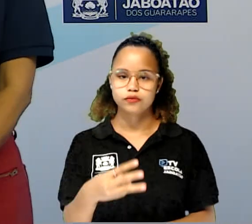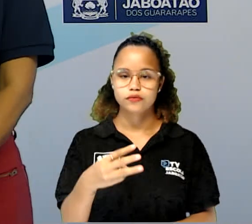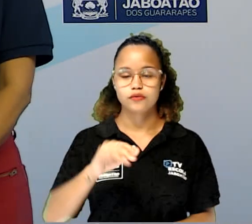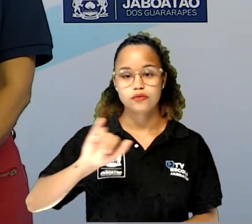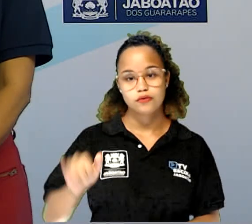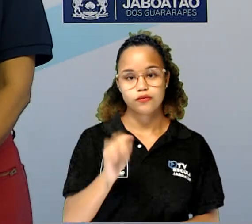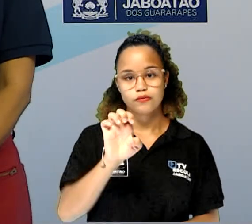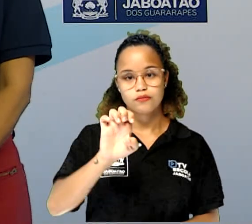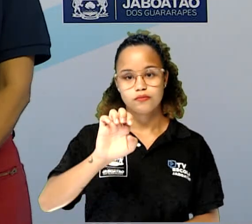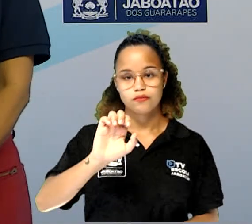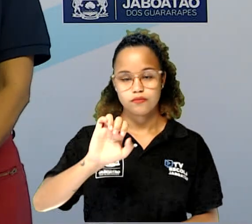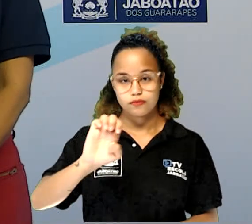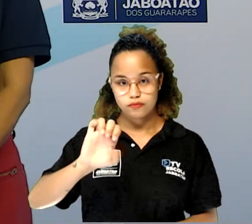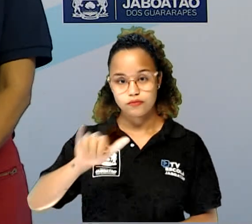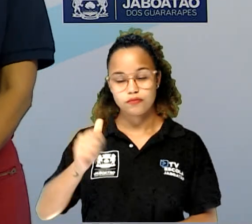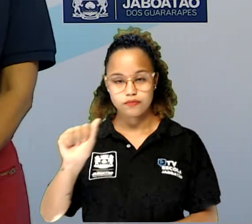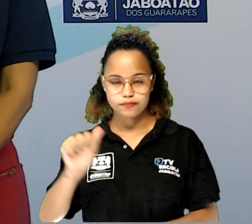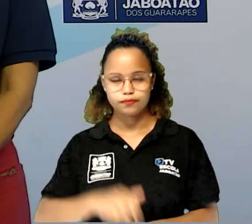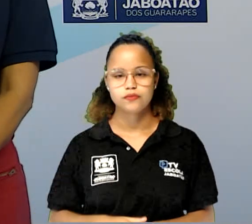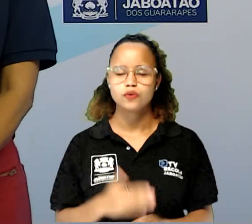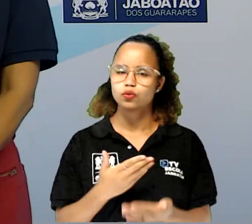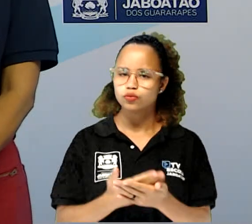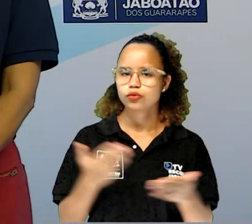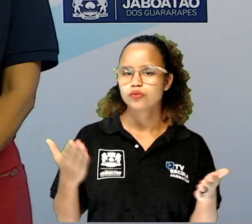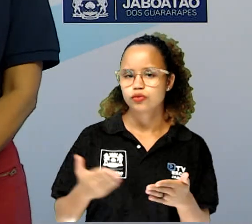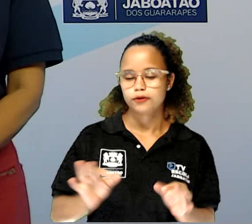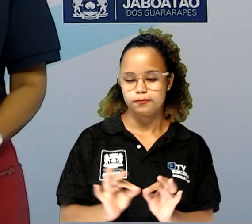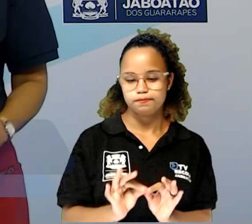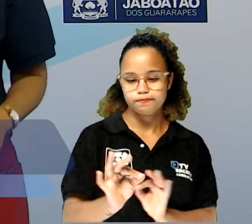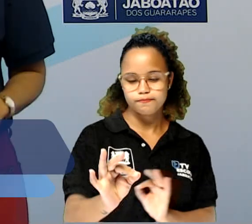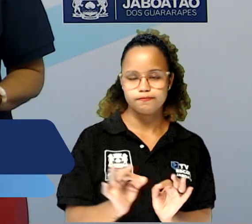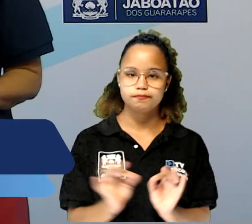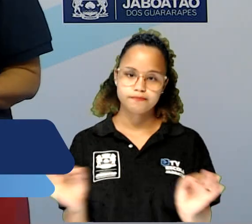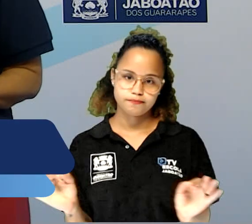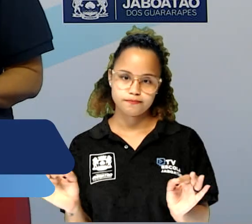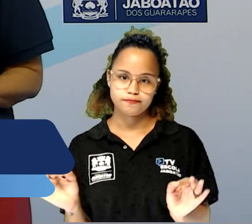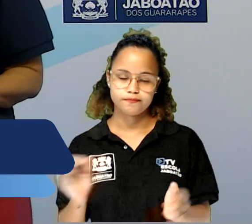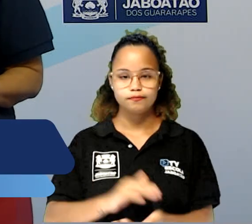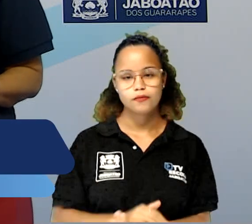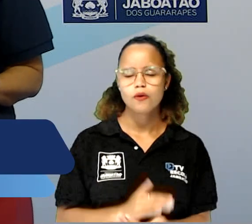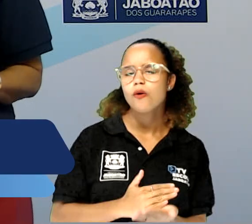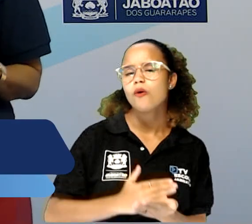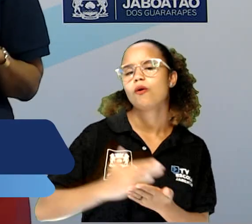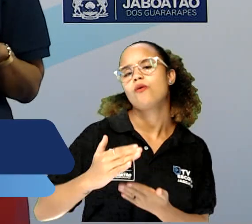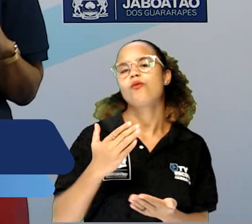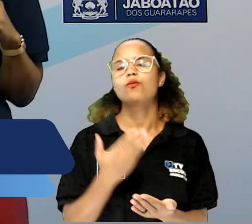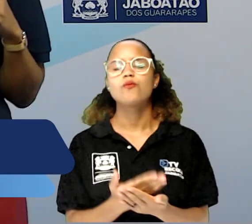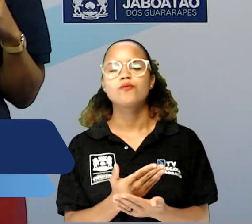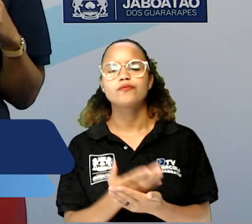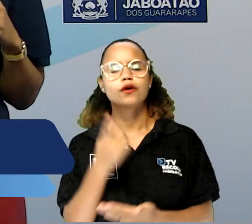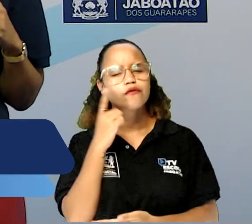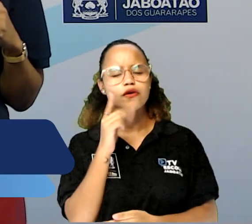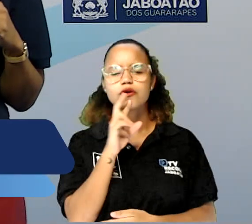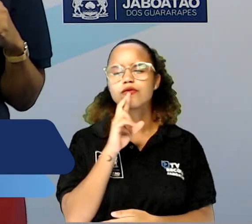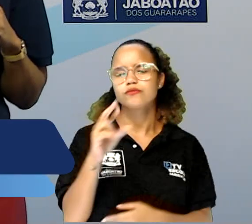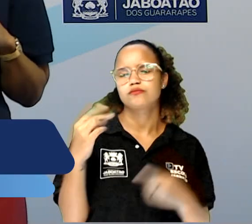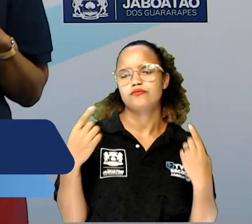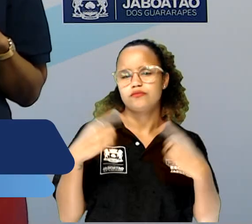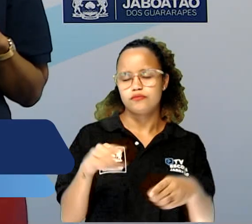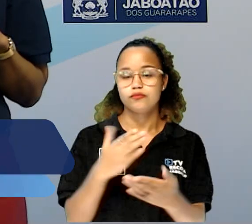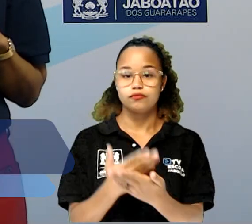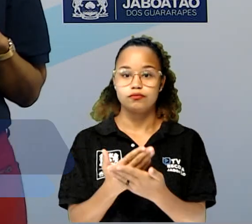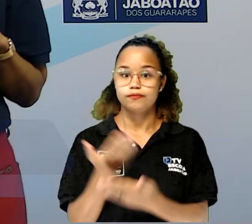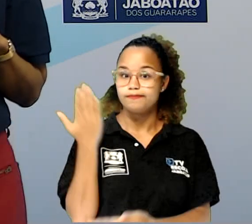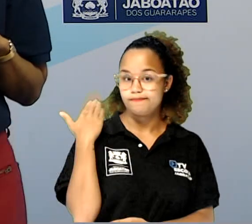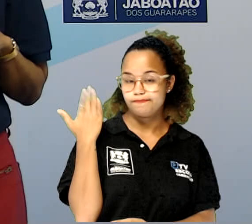Jovens e Adultos. Vamos estudar medidas de comprimento. E para iniciar a nossa aula, vamos à resposta do desafio da